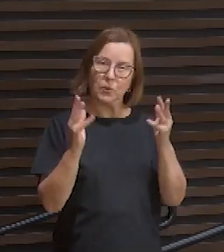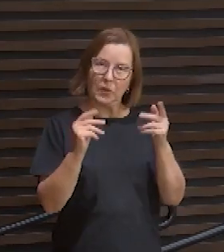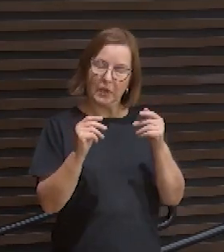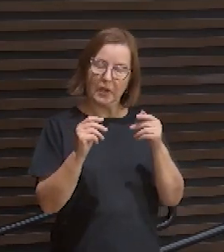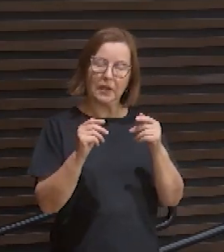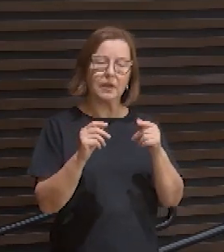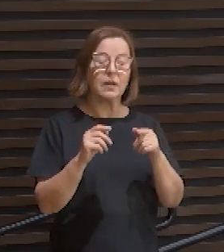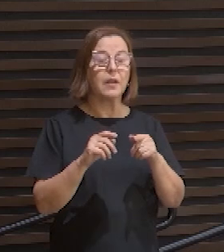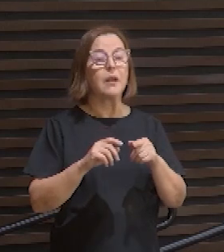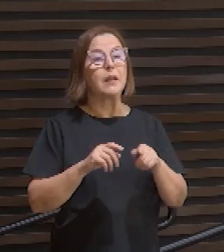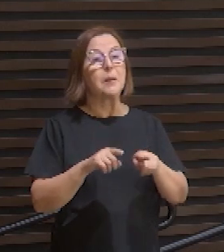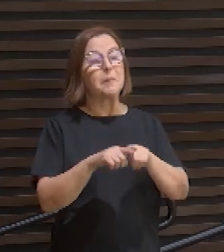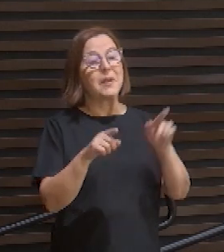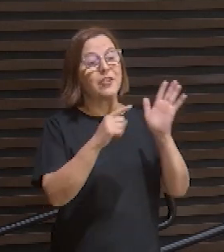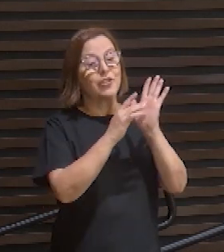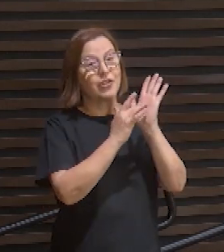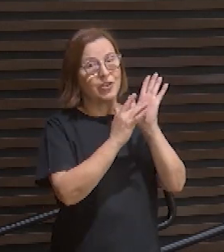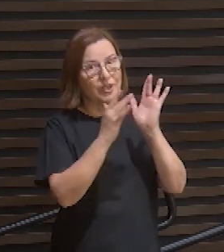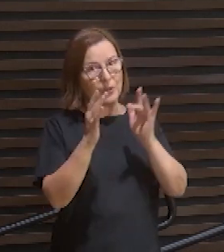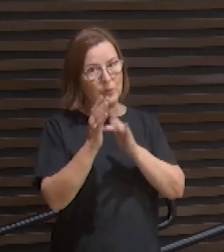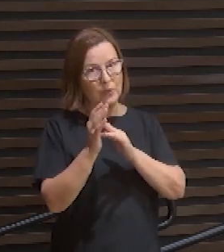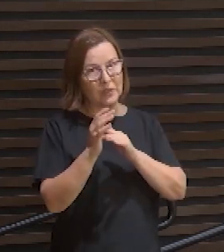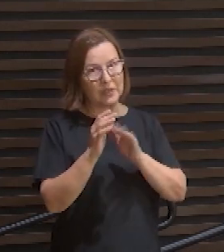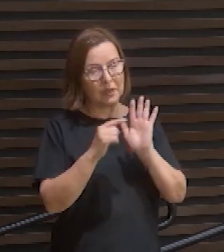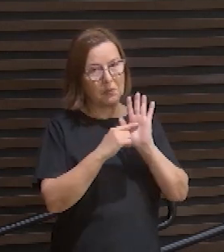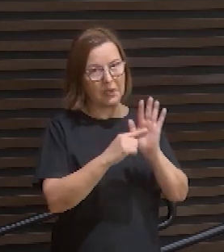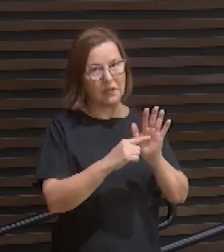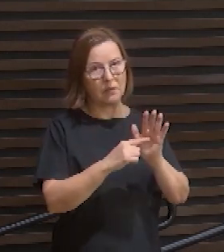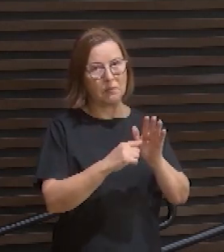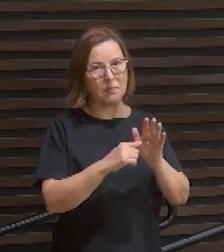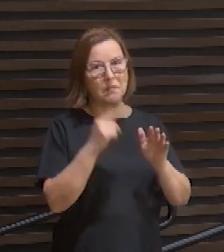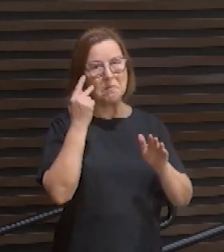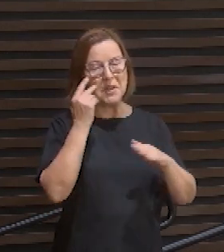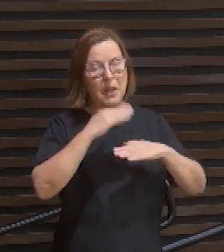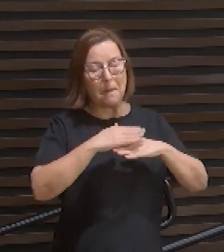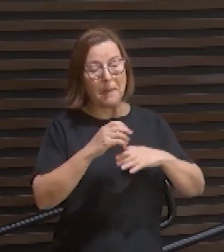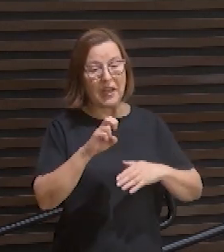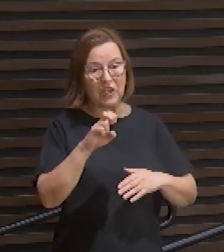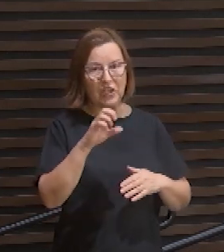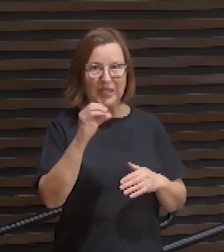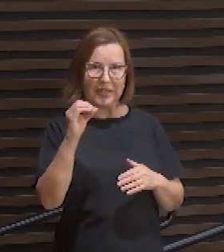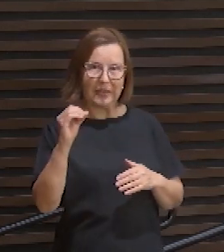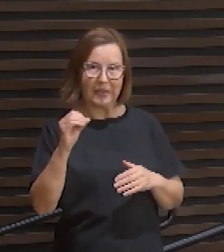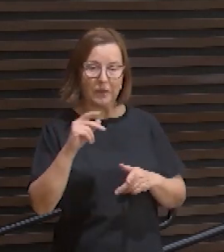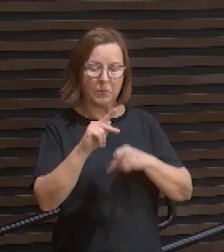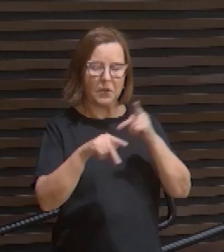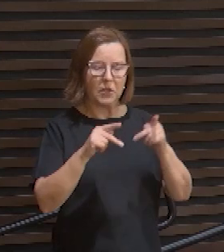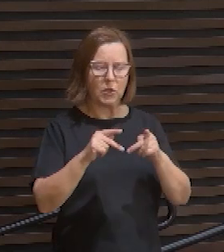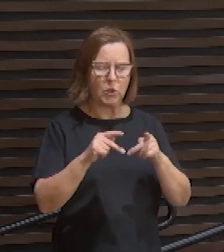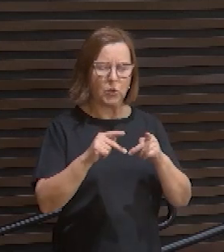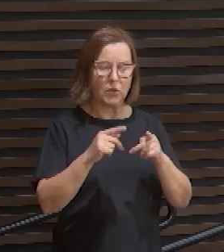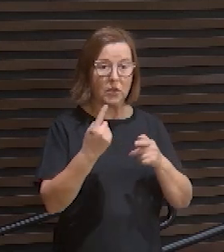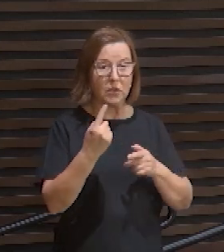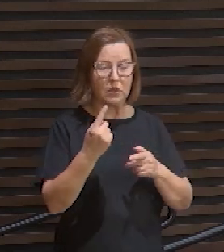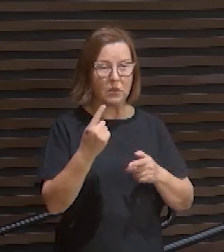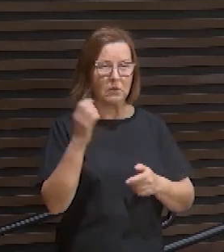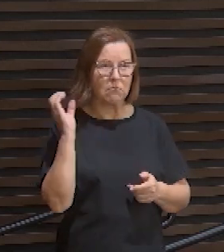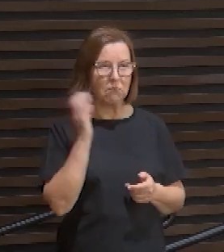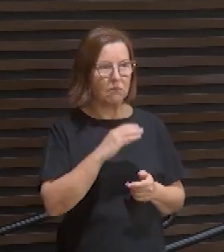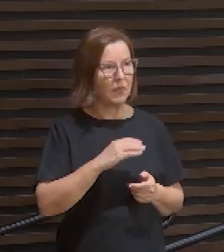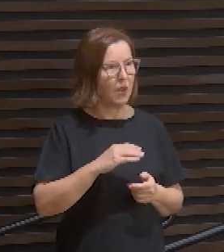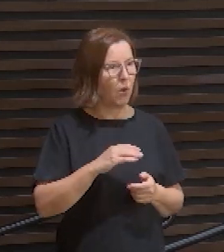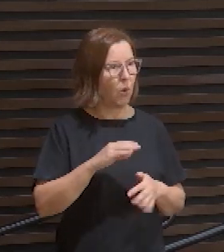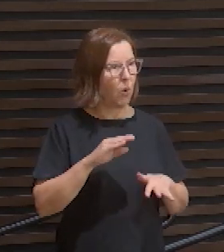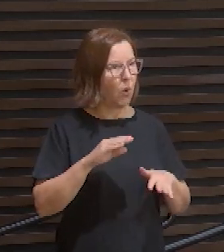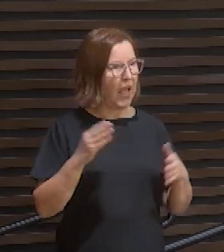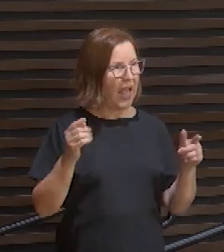mais de 500 pessoas simultaneamente. 500. Nós estamos aqui mais ou menos em 500 pessoas hoje. É